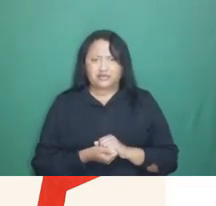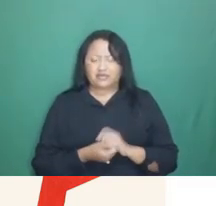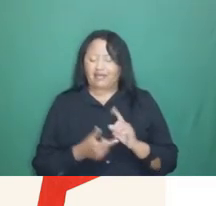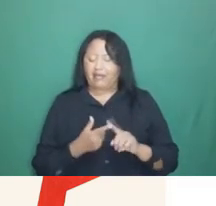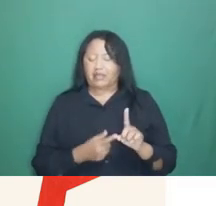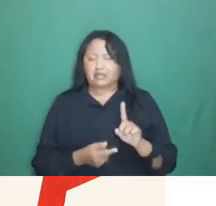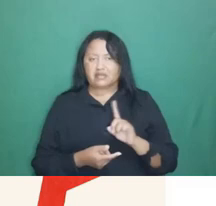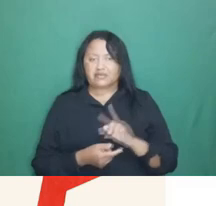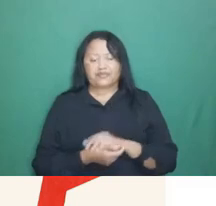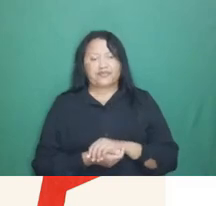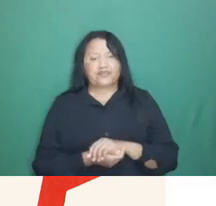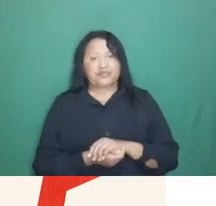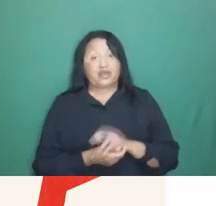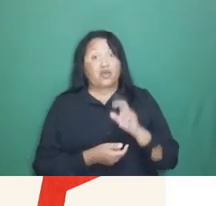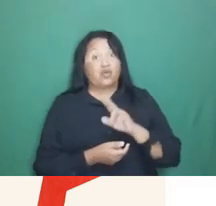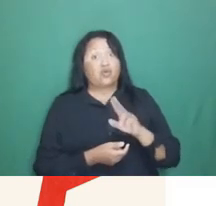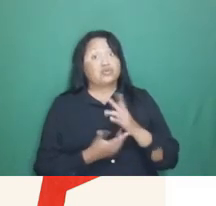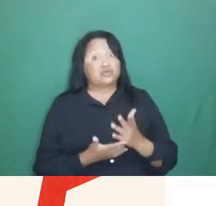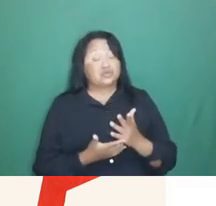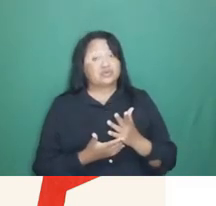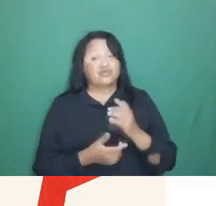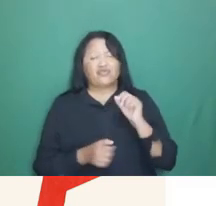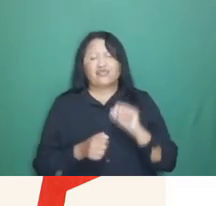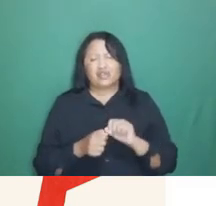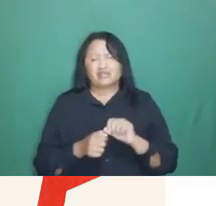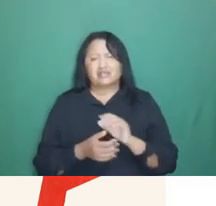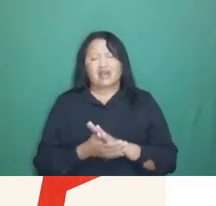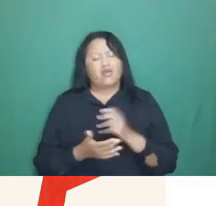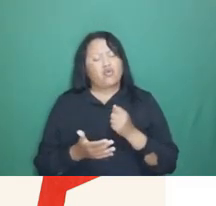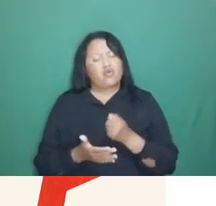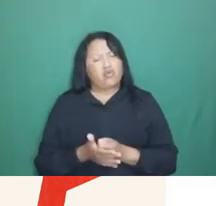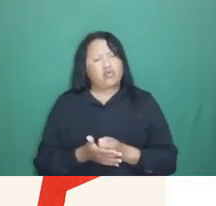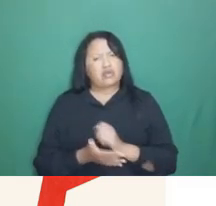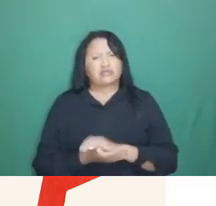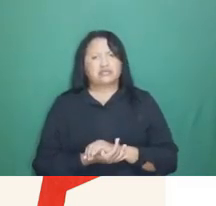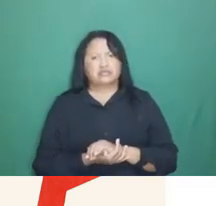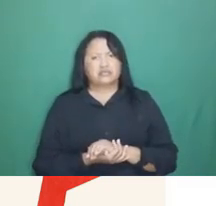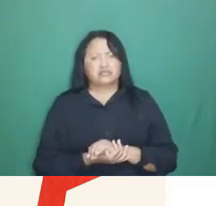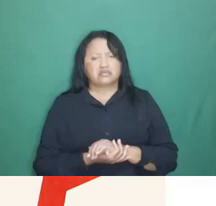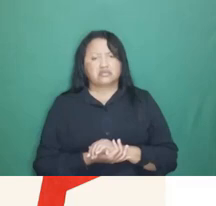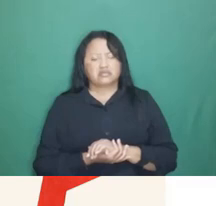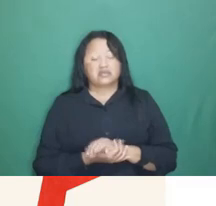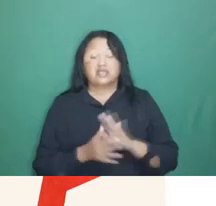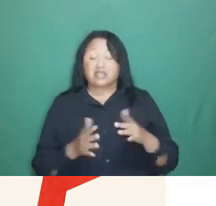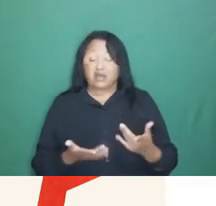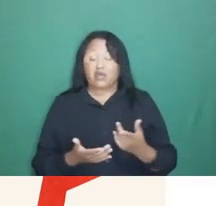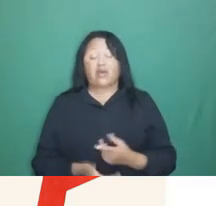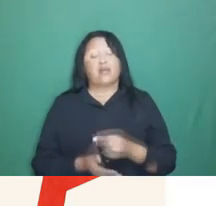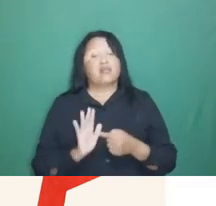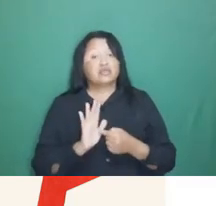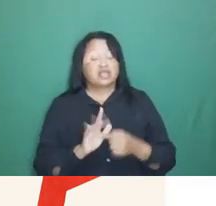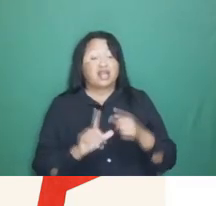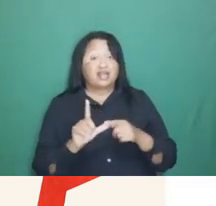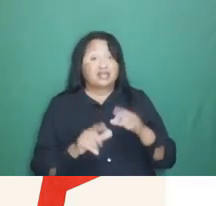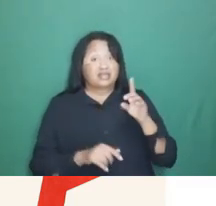também não tanto que o uso imperativo Exatamente isso faça compra né é correto afirmar que letra d